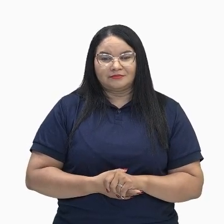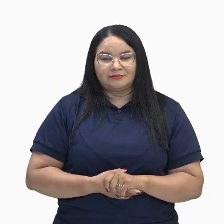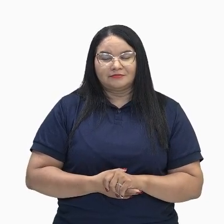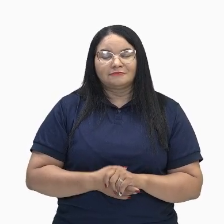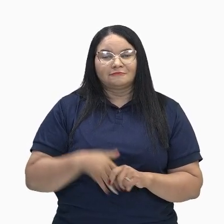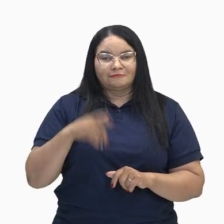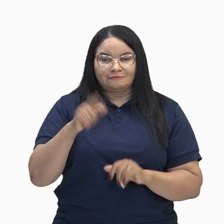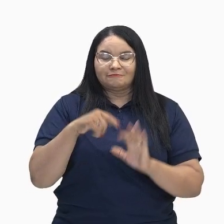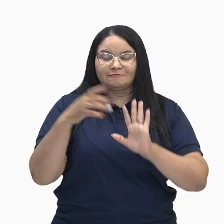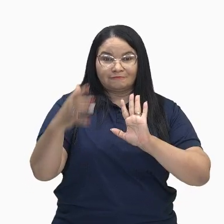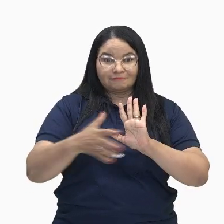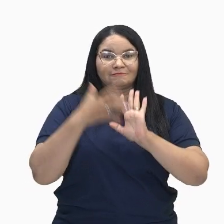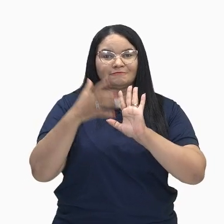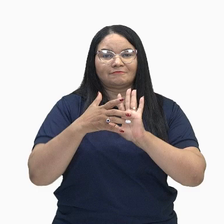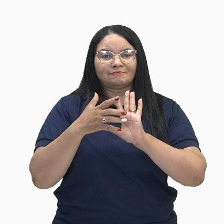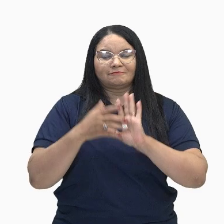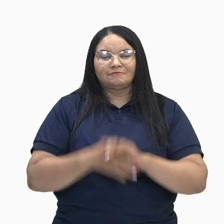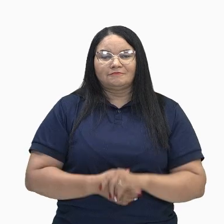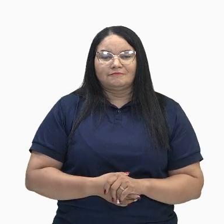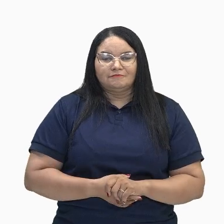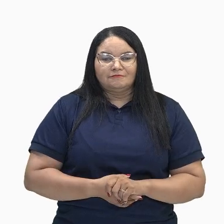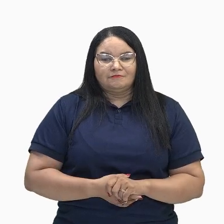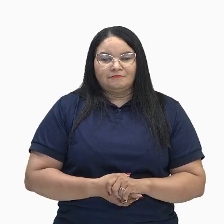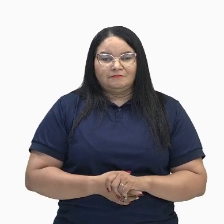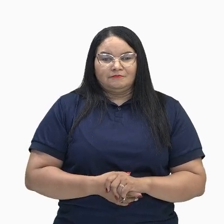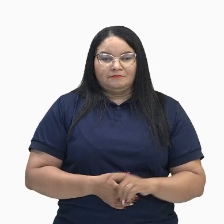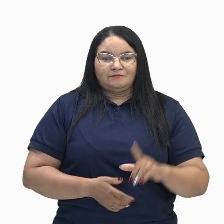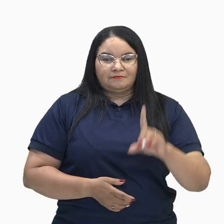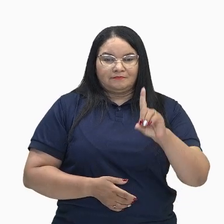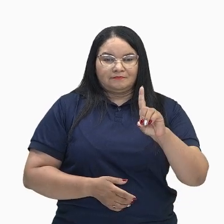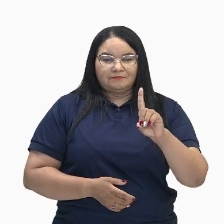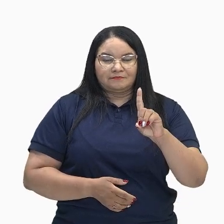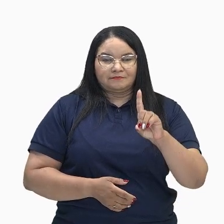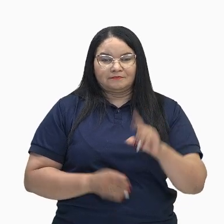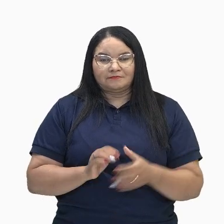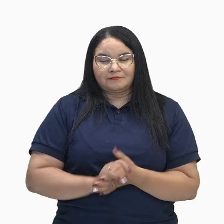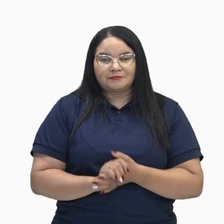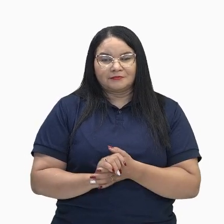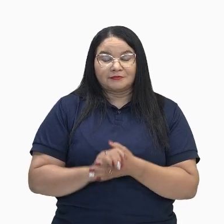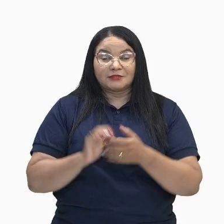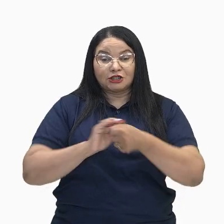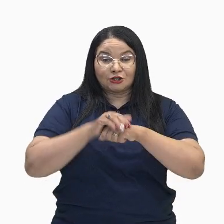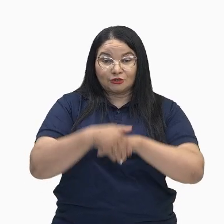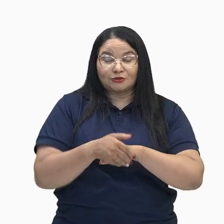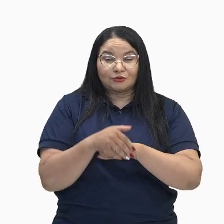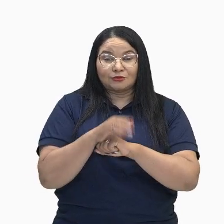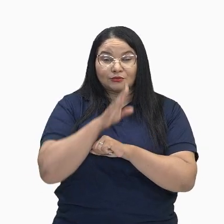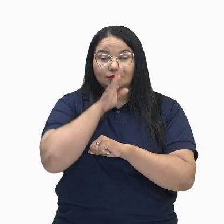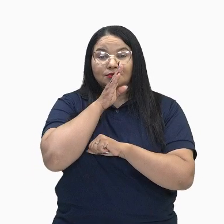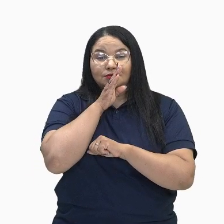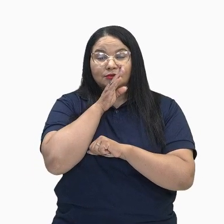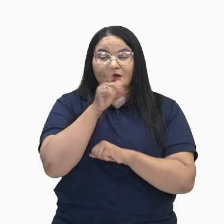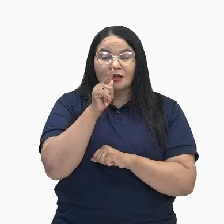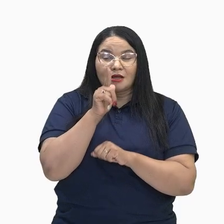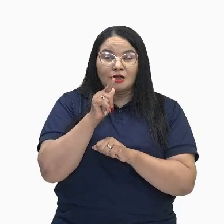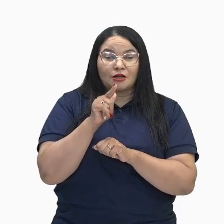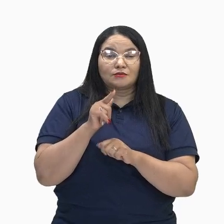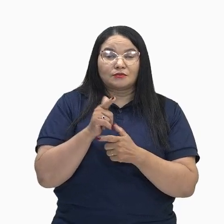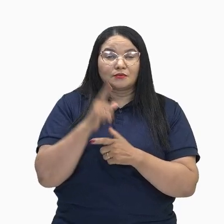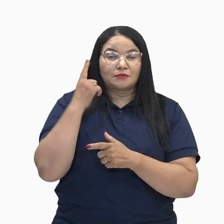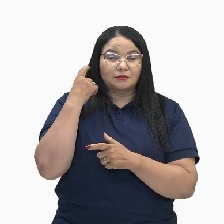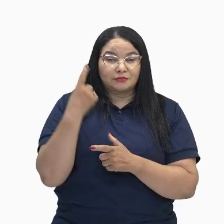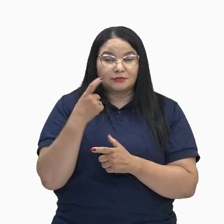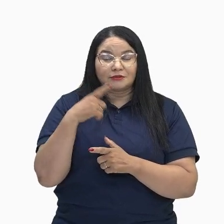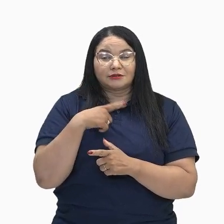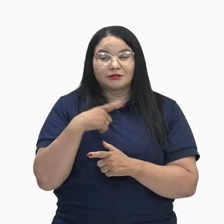hipérbole, né? Exagero. Letra D. No silêncio da noite, o rugido das águas trazia medo e calma